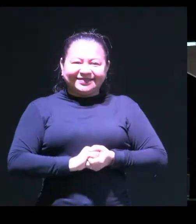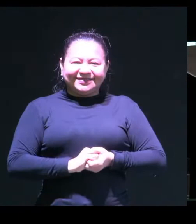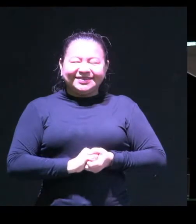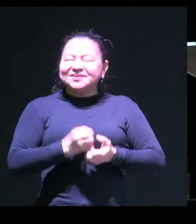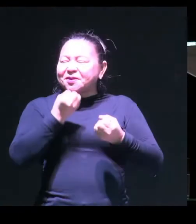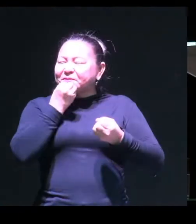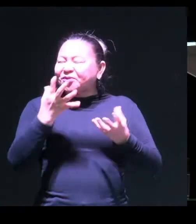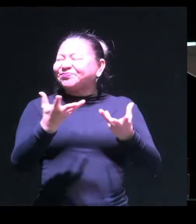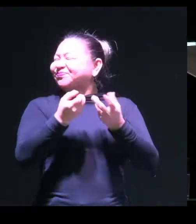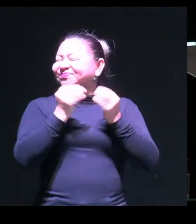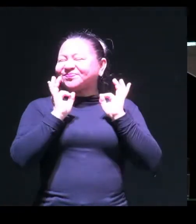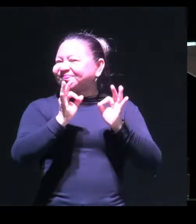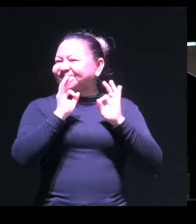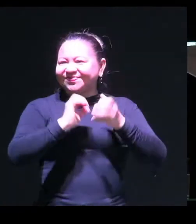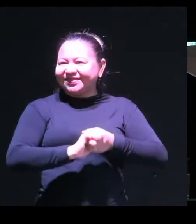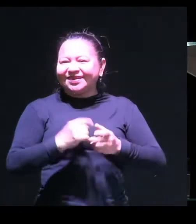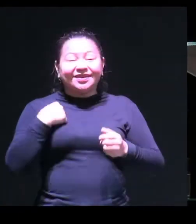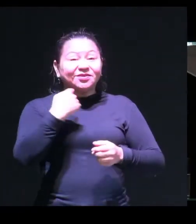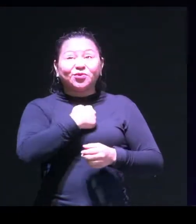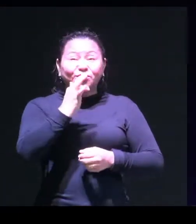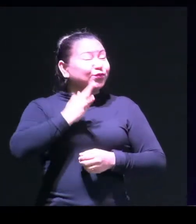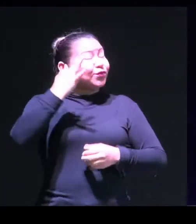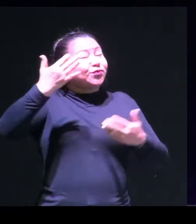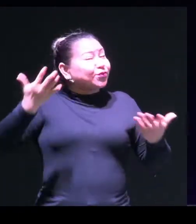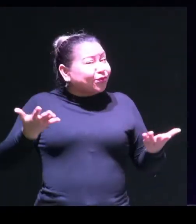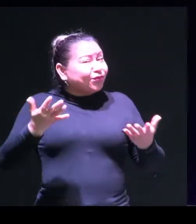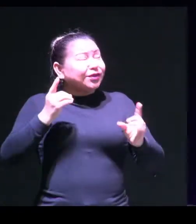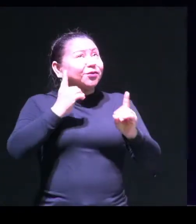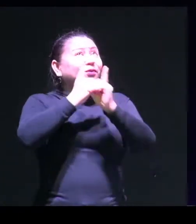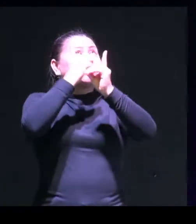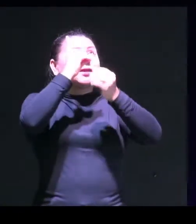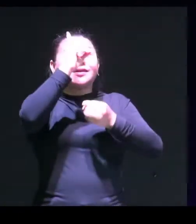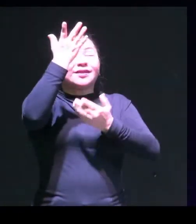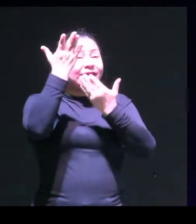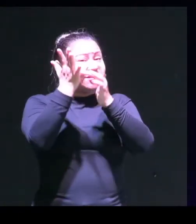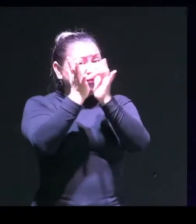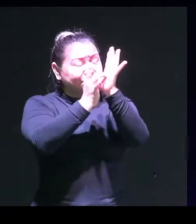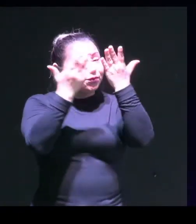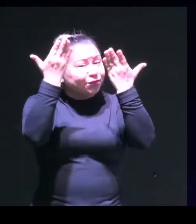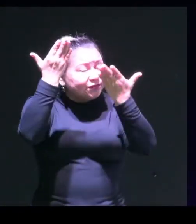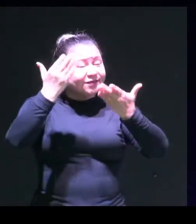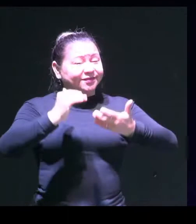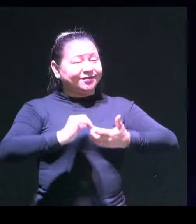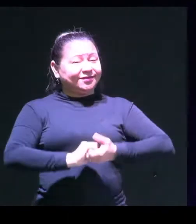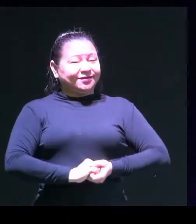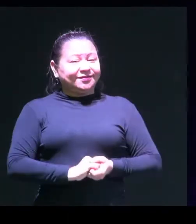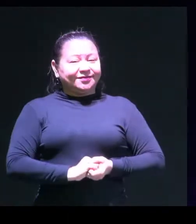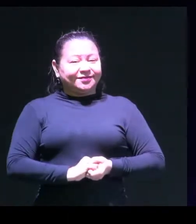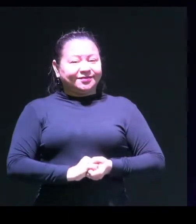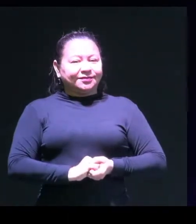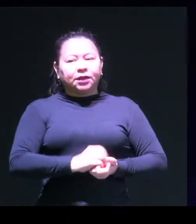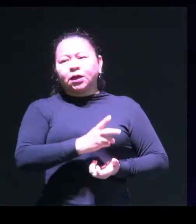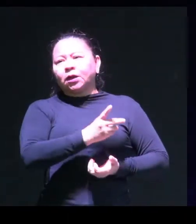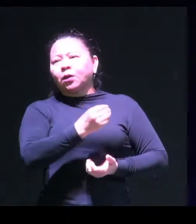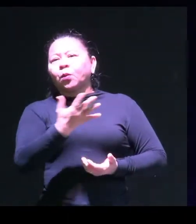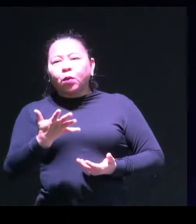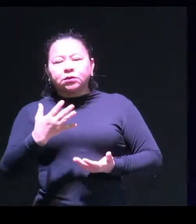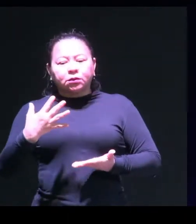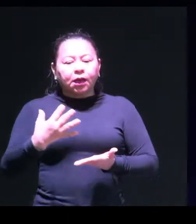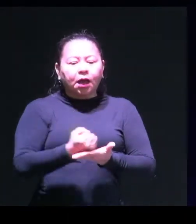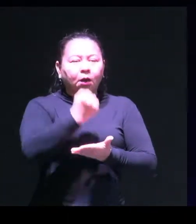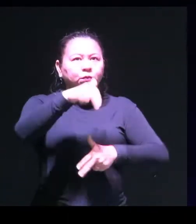Isso é maravilhoso, esse é o nosso destino, encontrar com Cristo. Agora, quando o